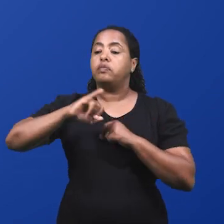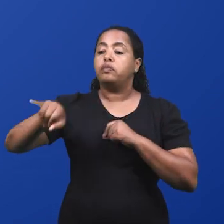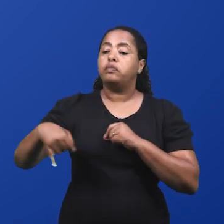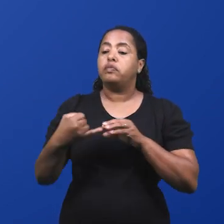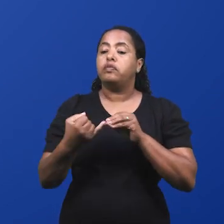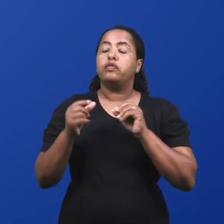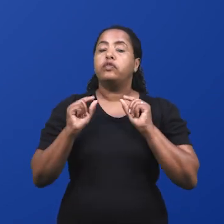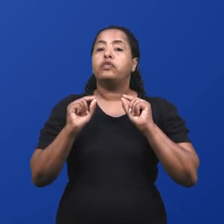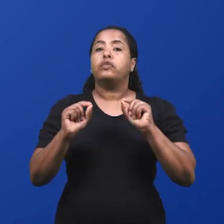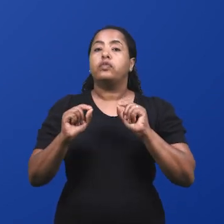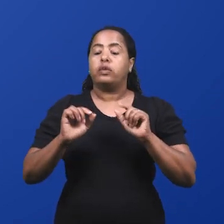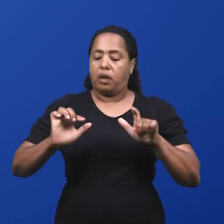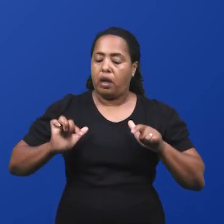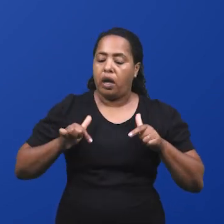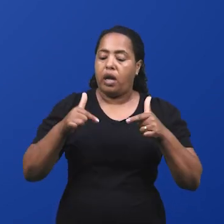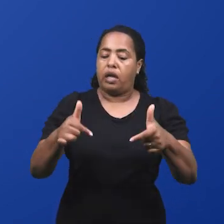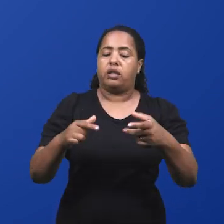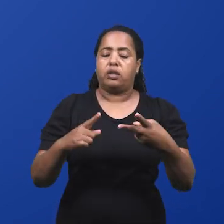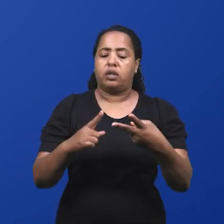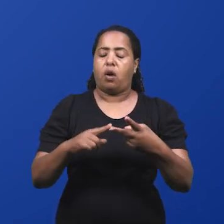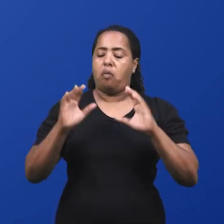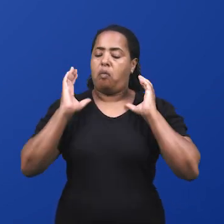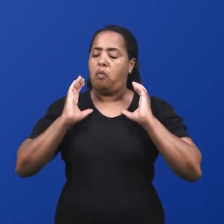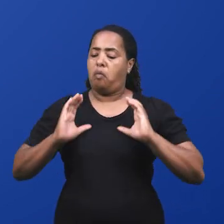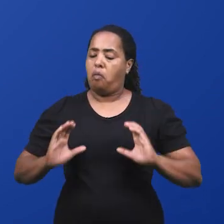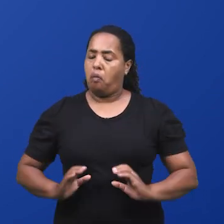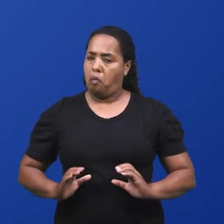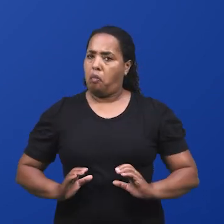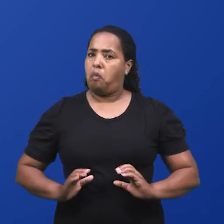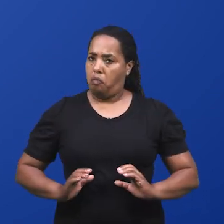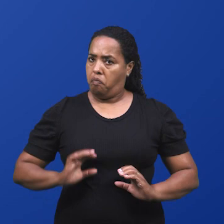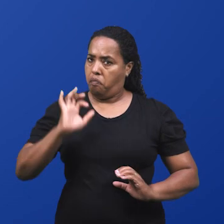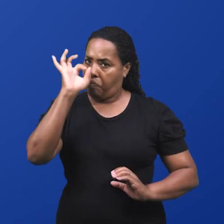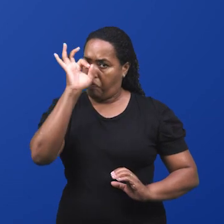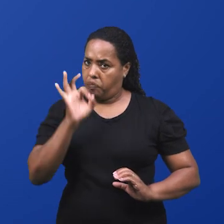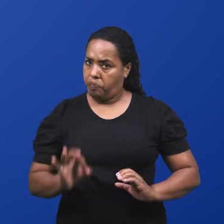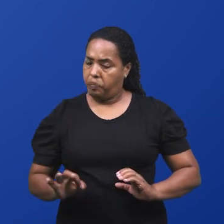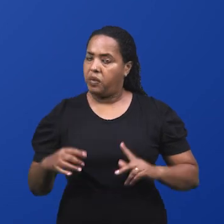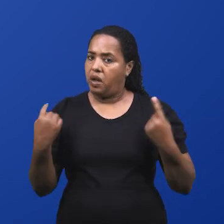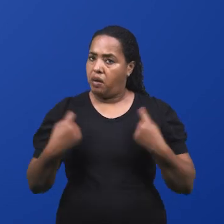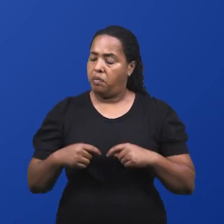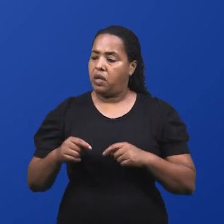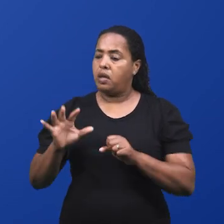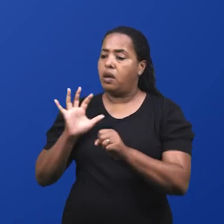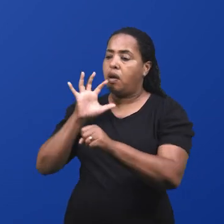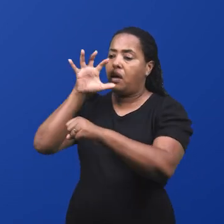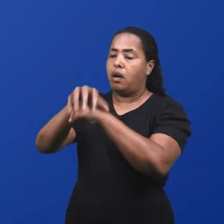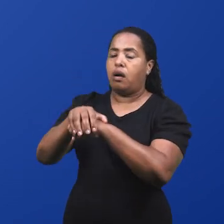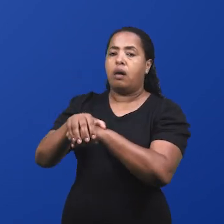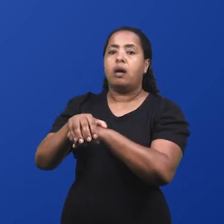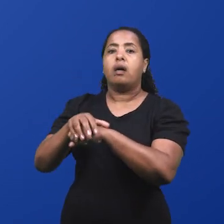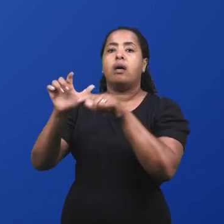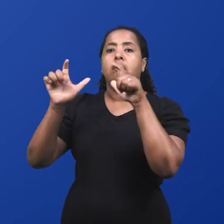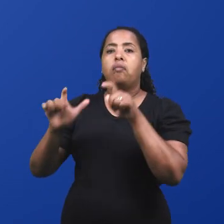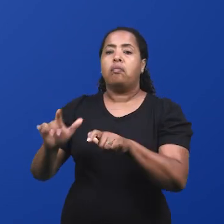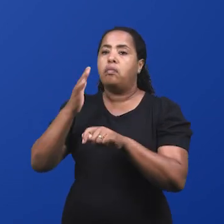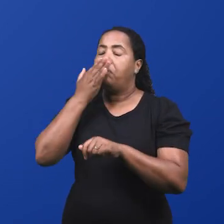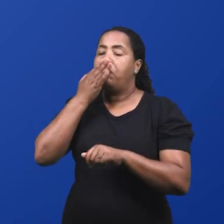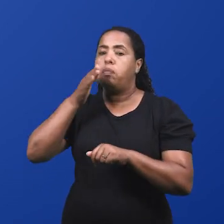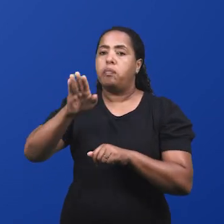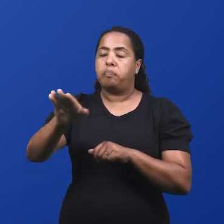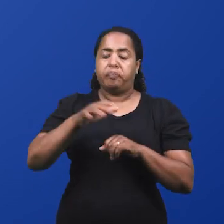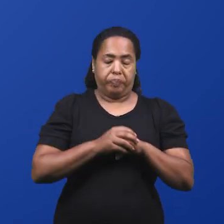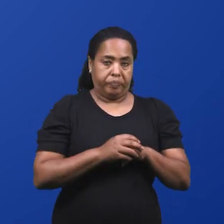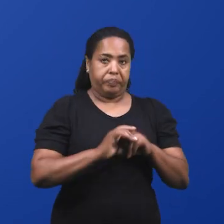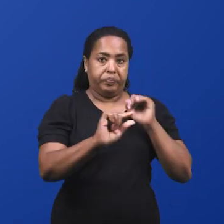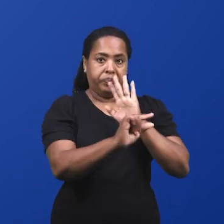Josué ações, posições necessárias para tomar posse da terra prometida.